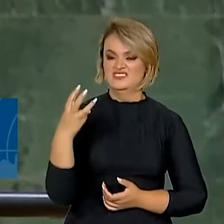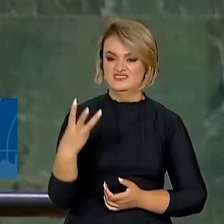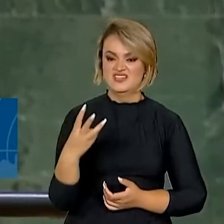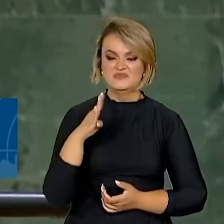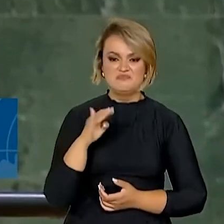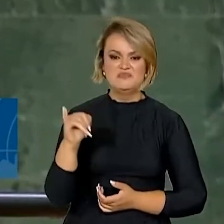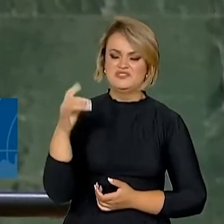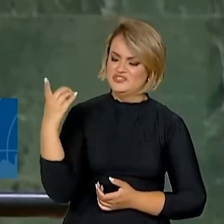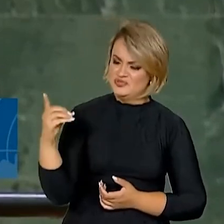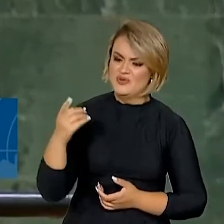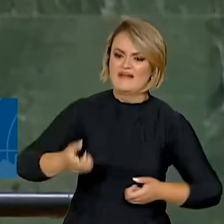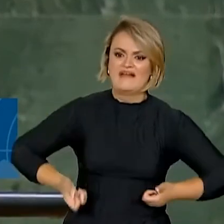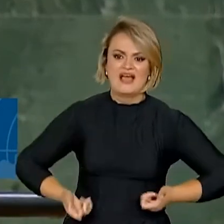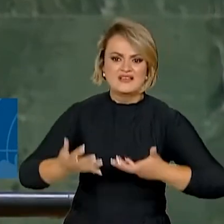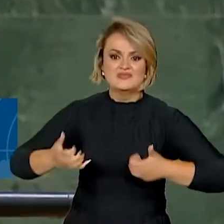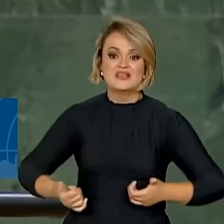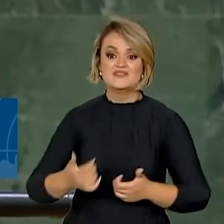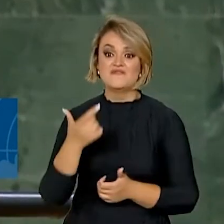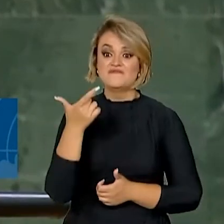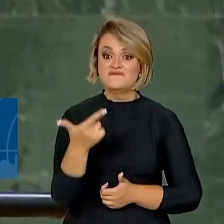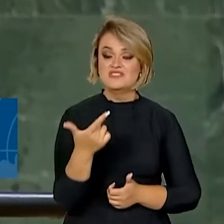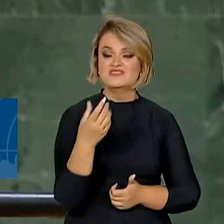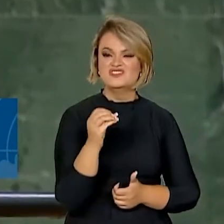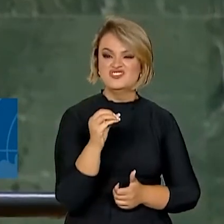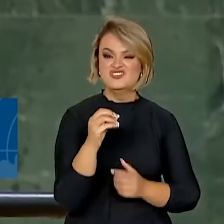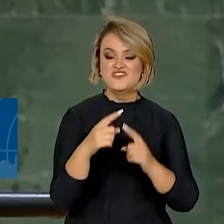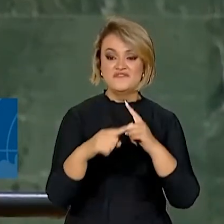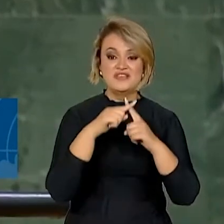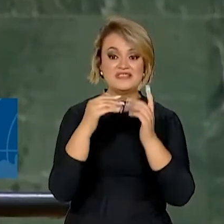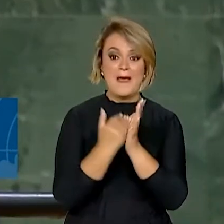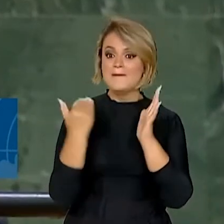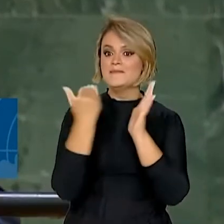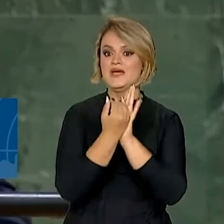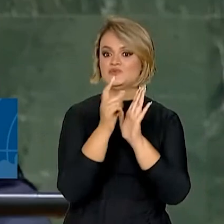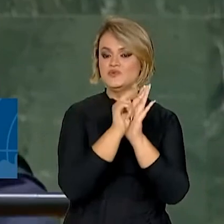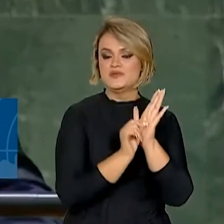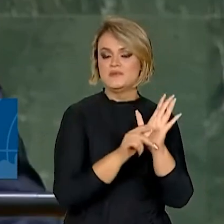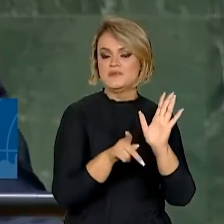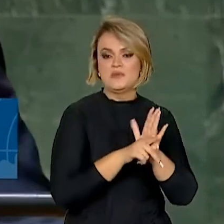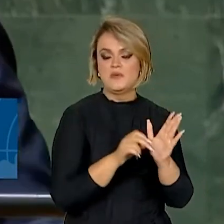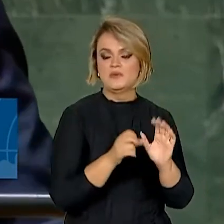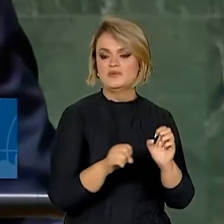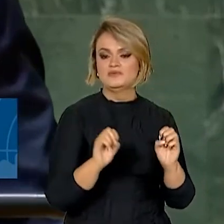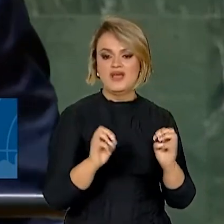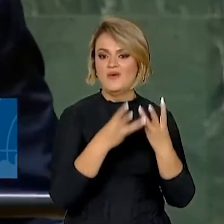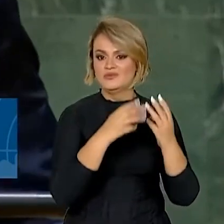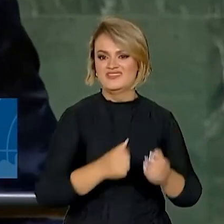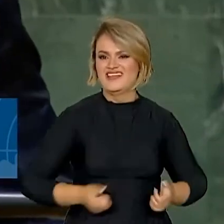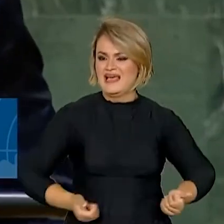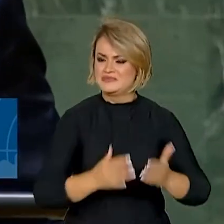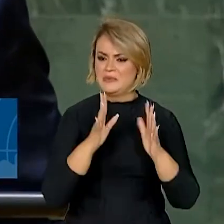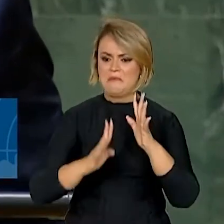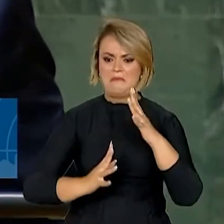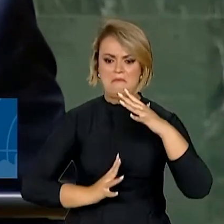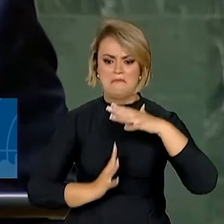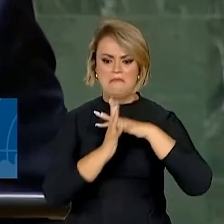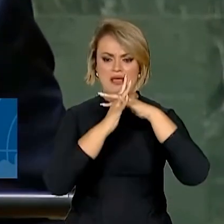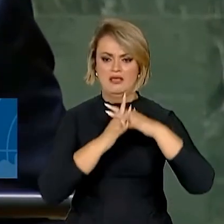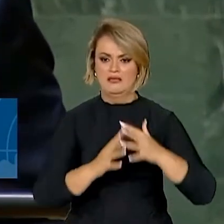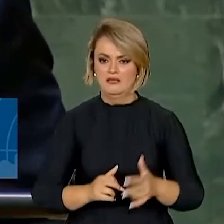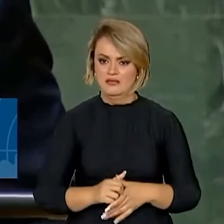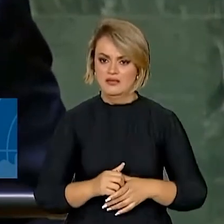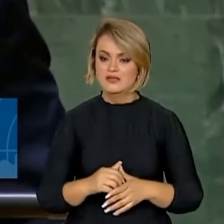dólares, valor 20 vezes superior ao orçamento regular da ONU. Estabilidade